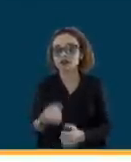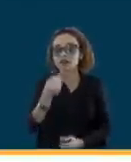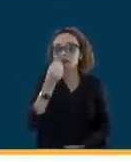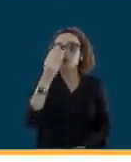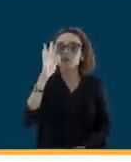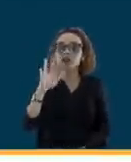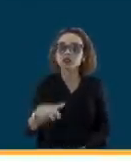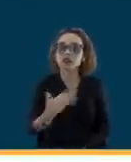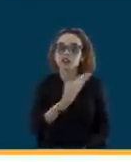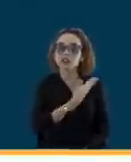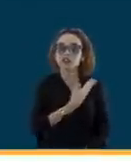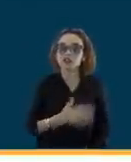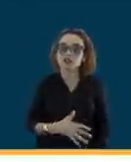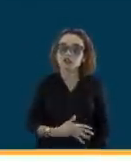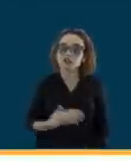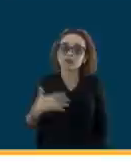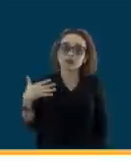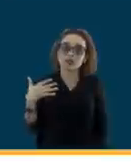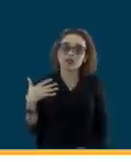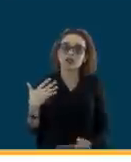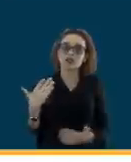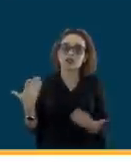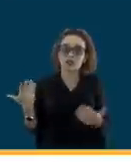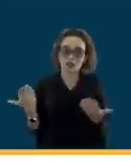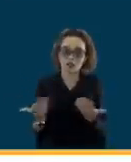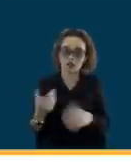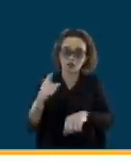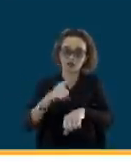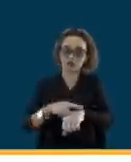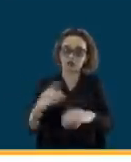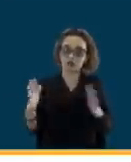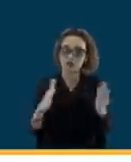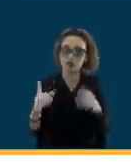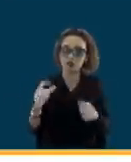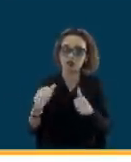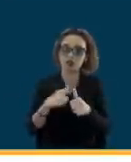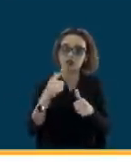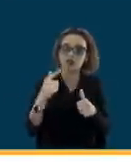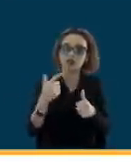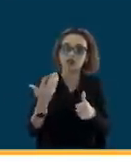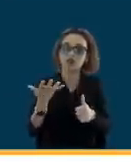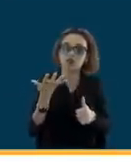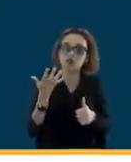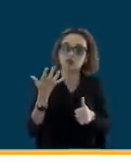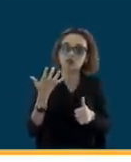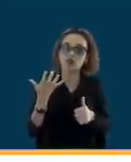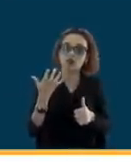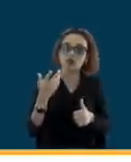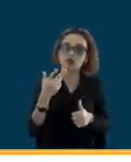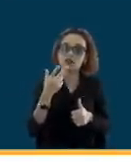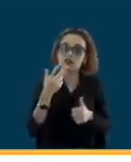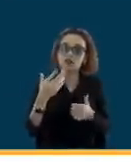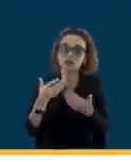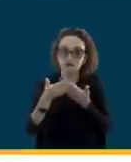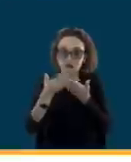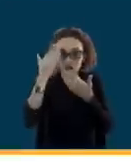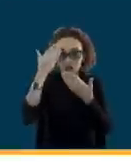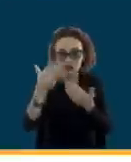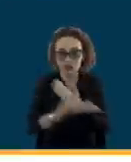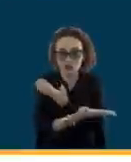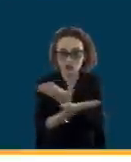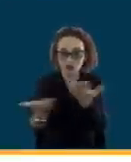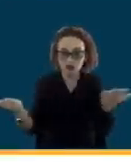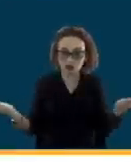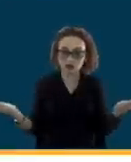um prazer enorme estar aqui nesse momento. Em primeiro lugar, gostaria de fazer uma saudação a todos e a todas.